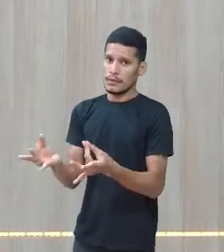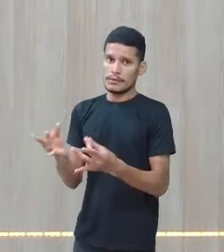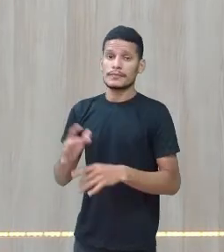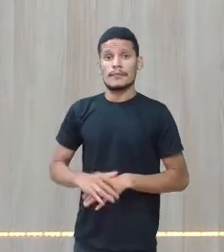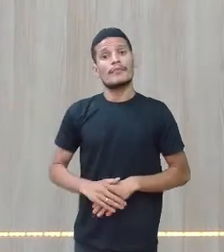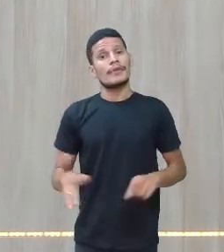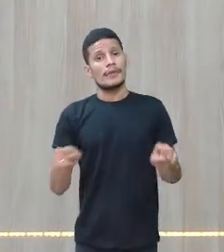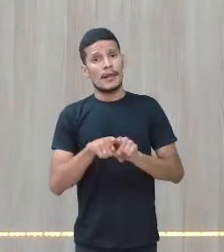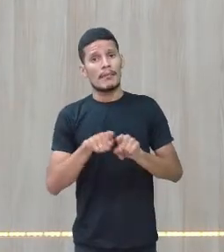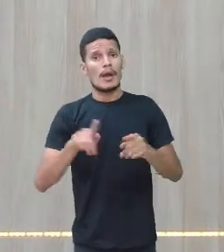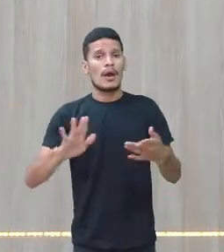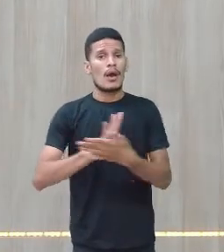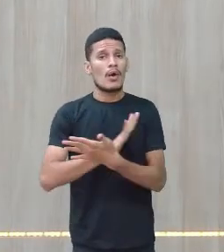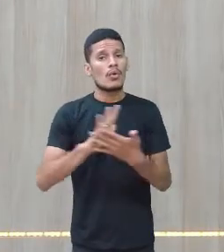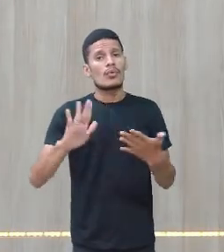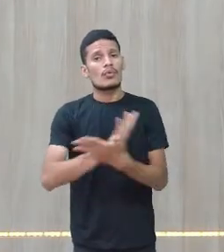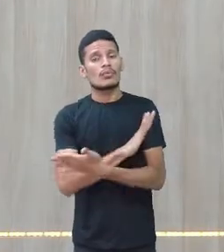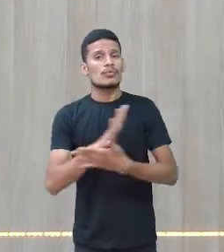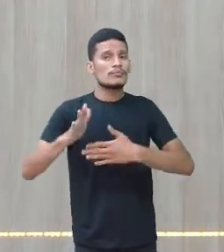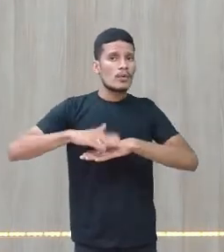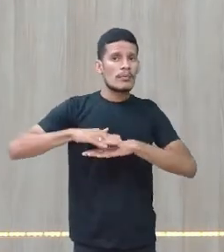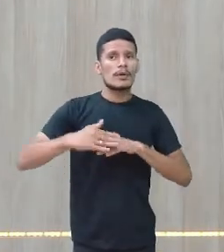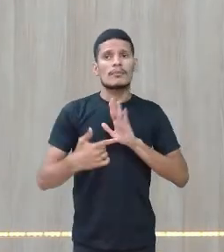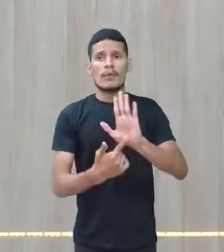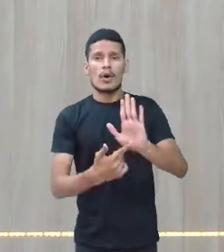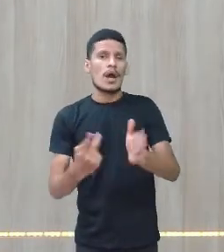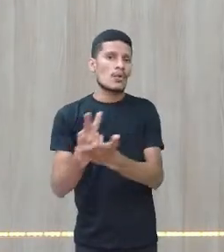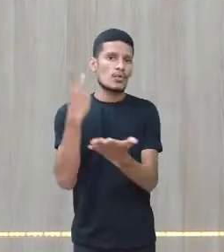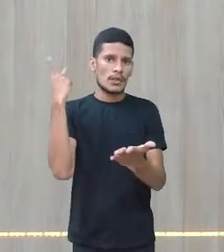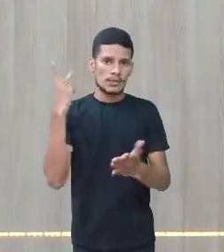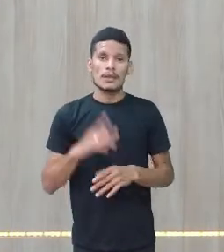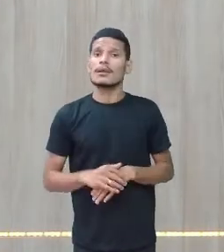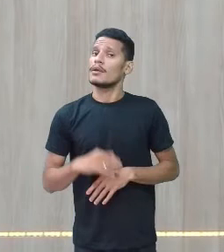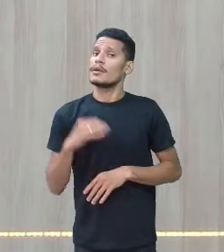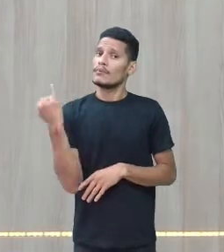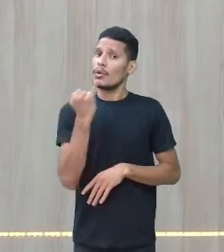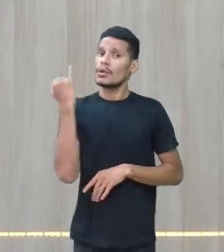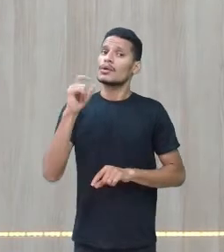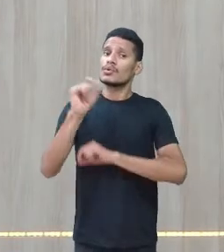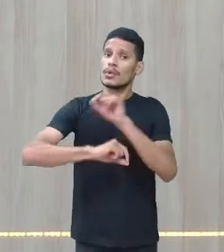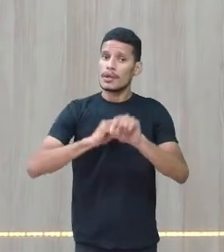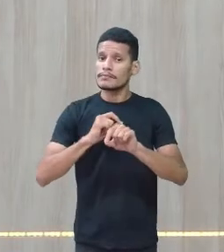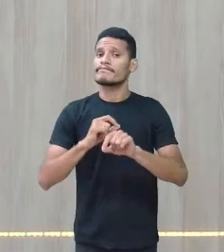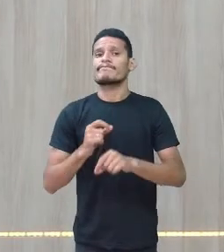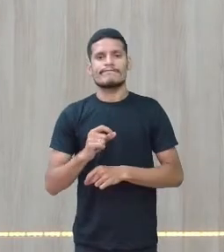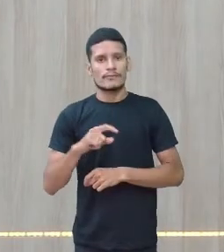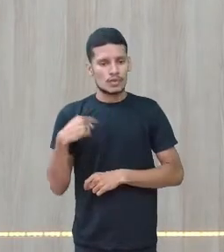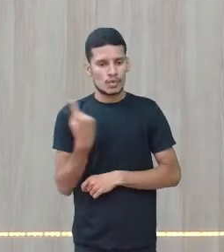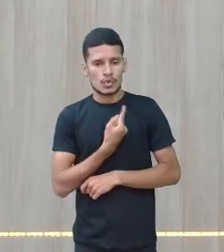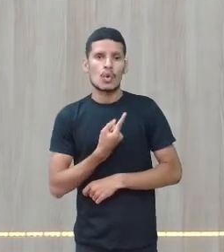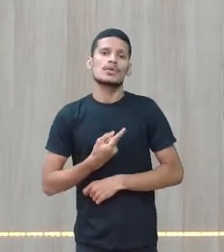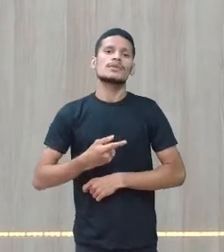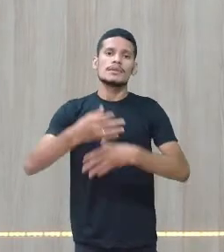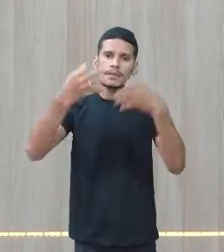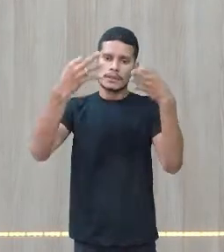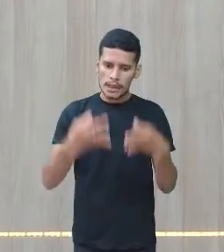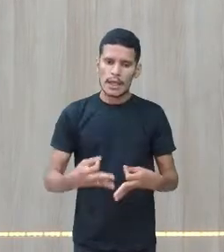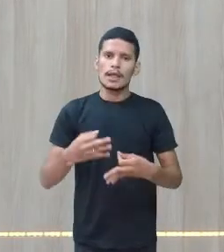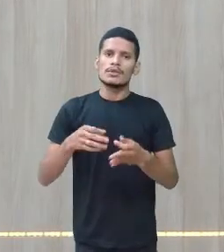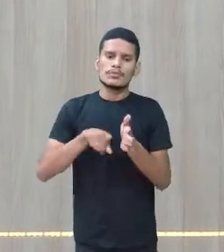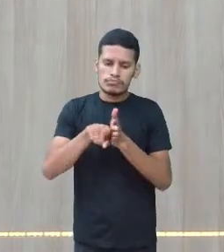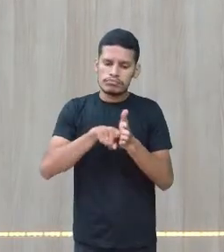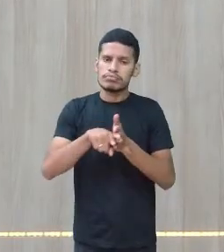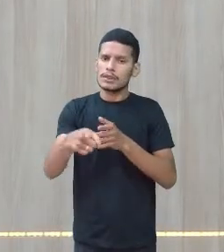Existem alguns sinais de que vai acontecer, então é importante também, né, tá com os seus exames em